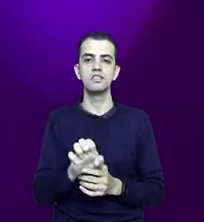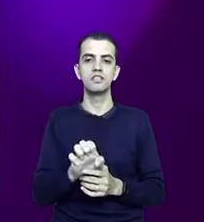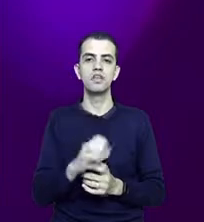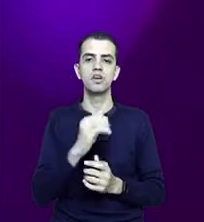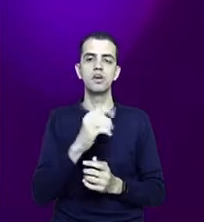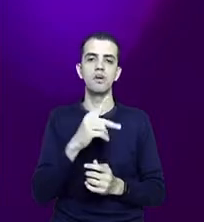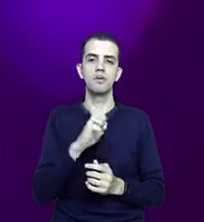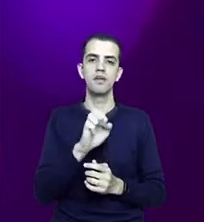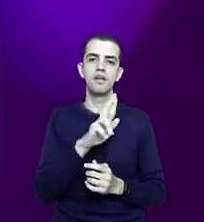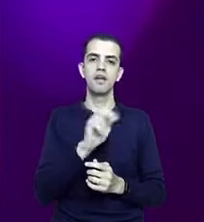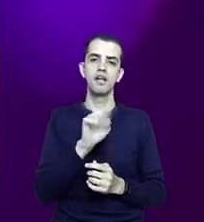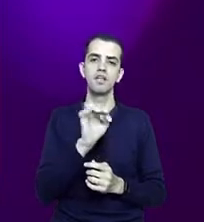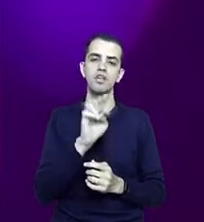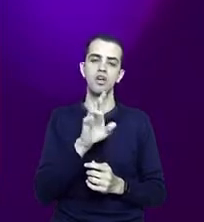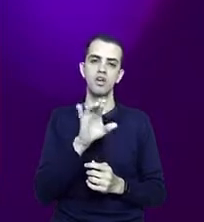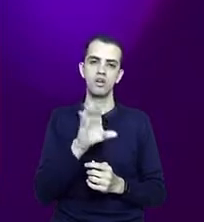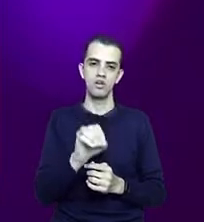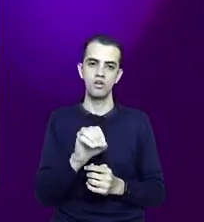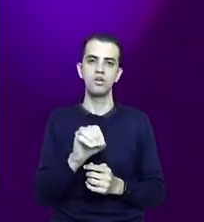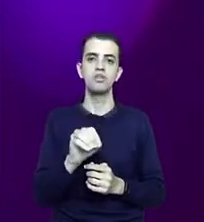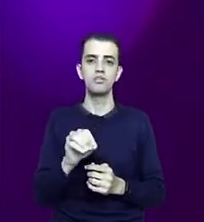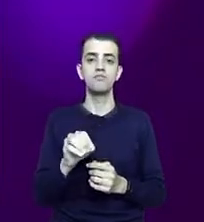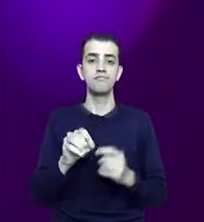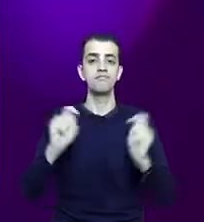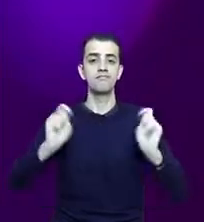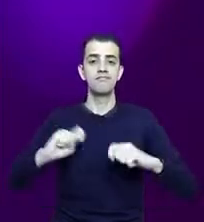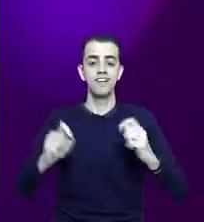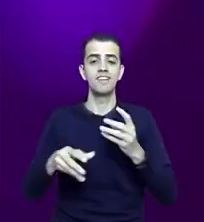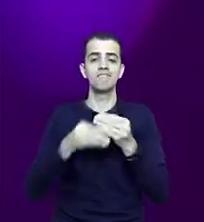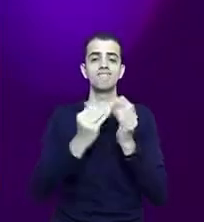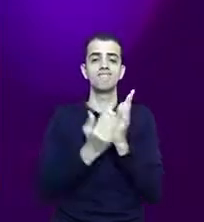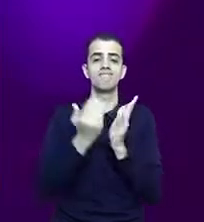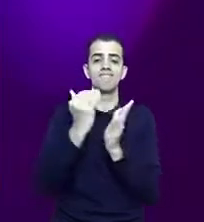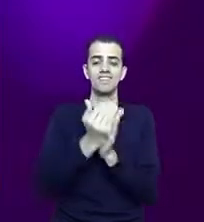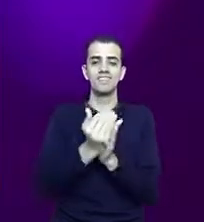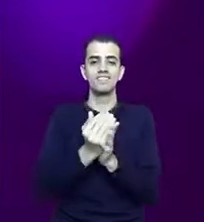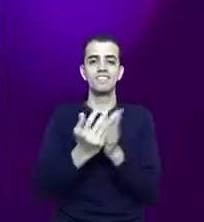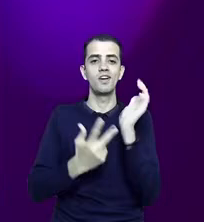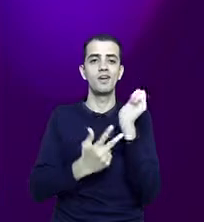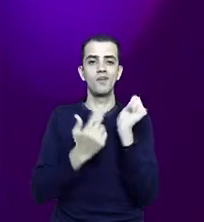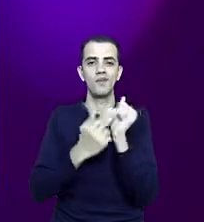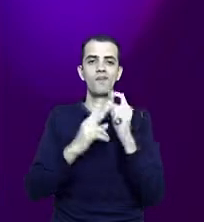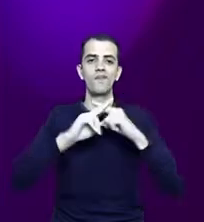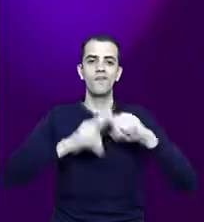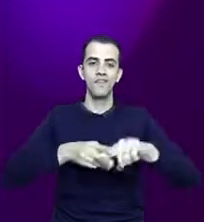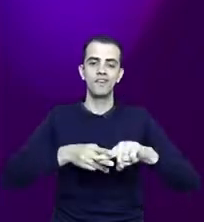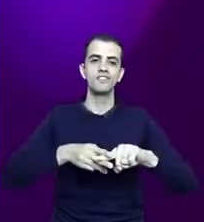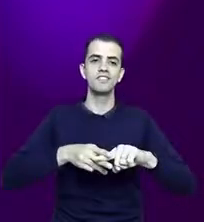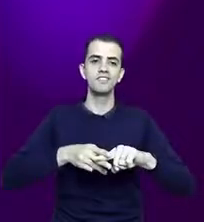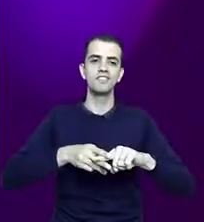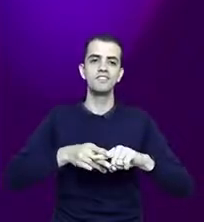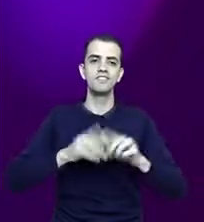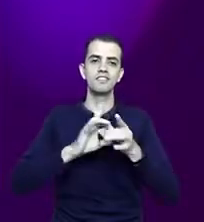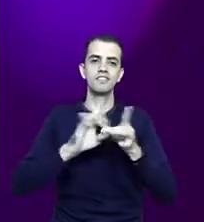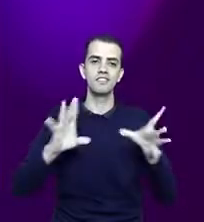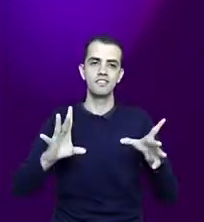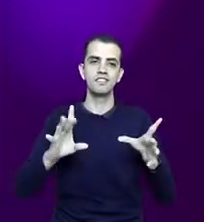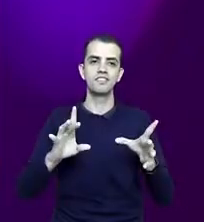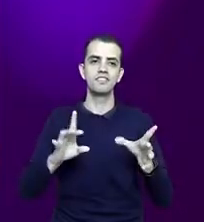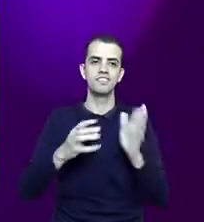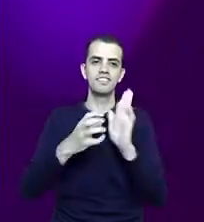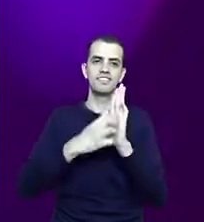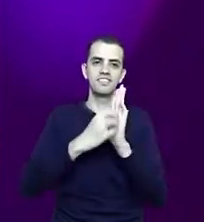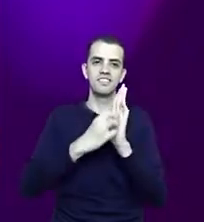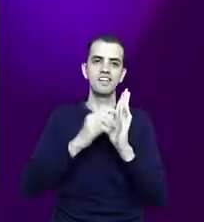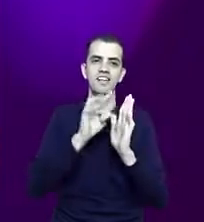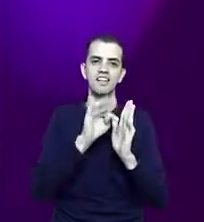um instrumento a mais aí que a gente poderia ajudar nessa correção, talvez um debridamento do tecido ali. Eu acho que